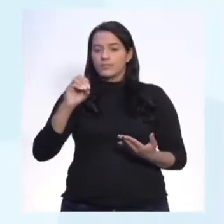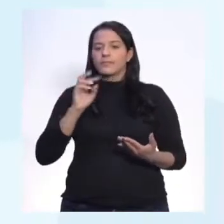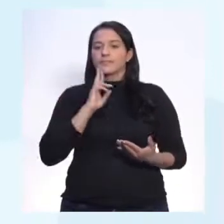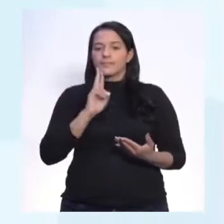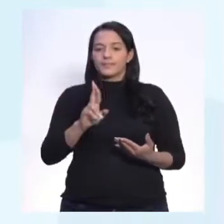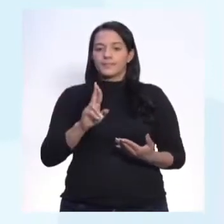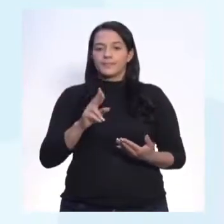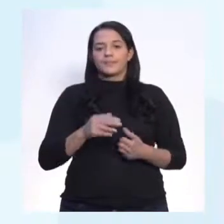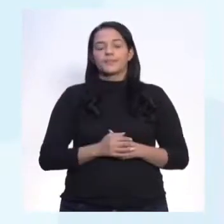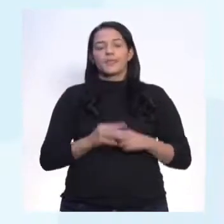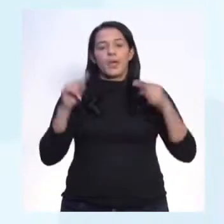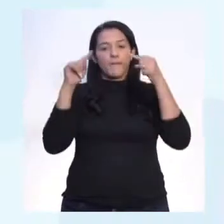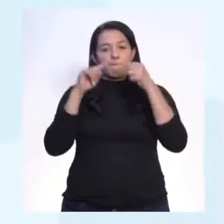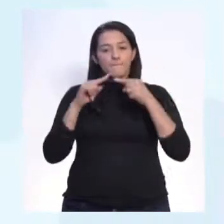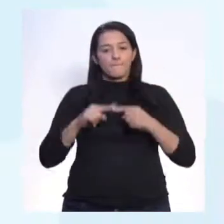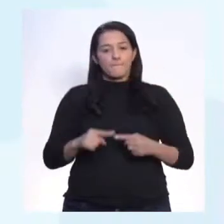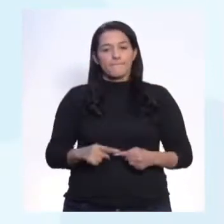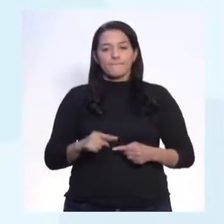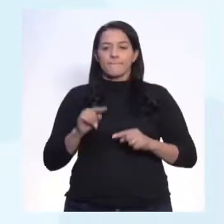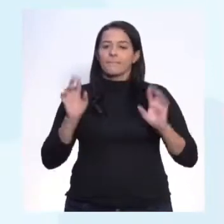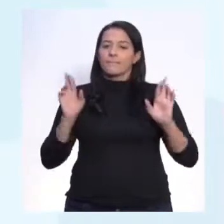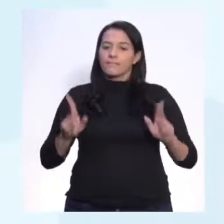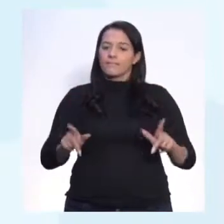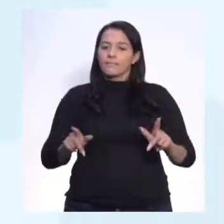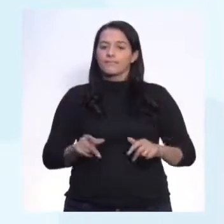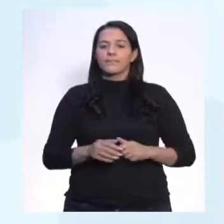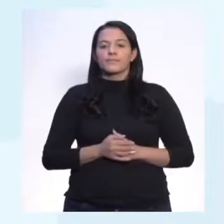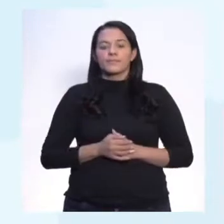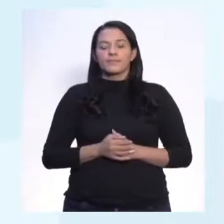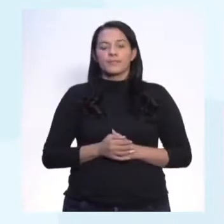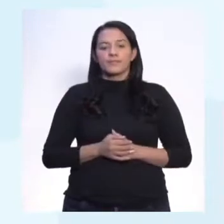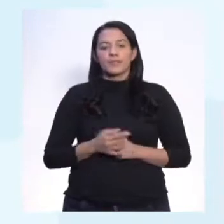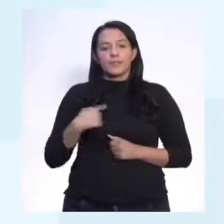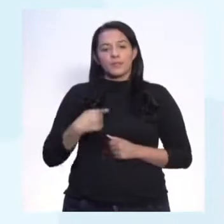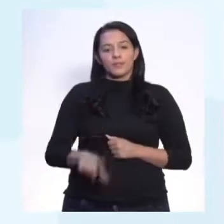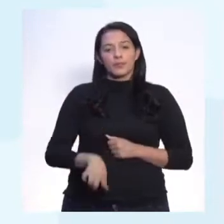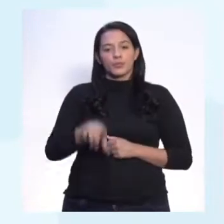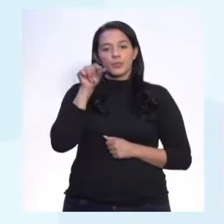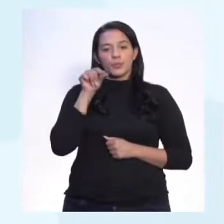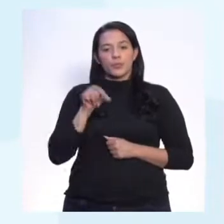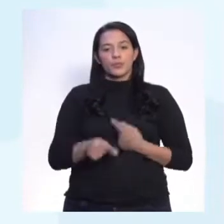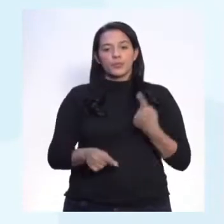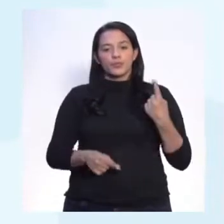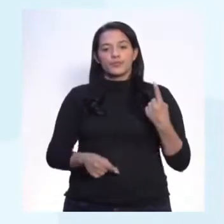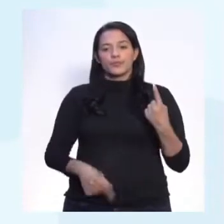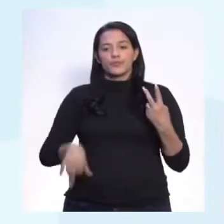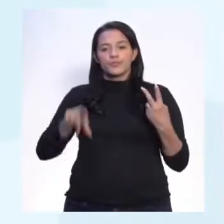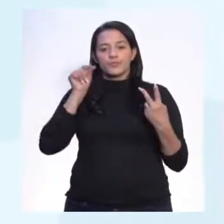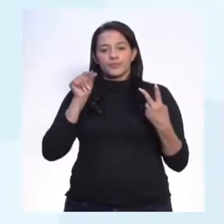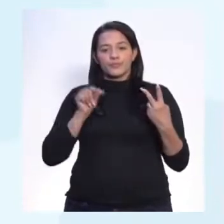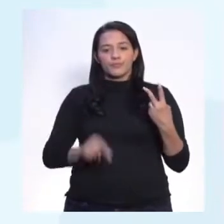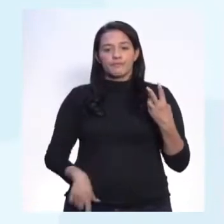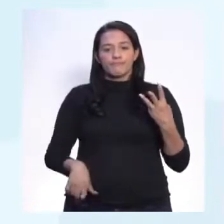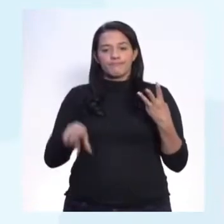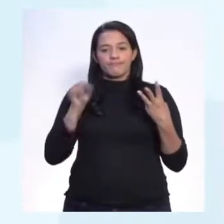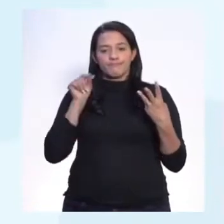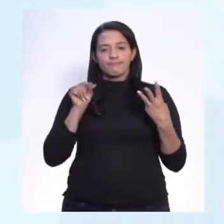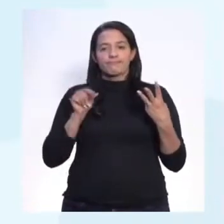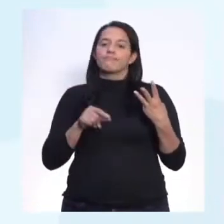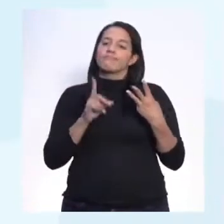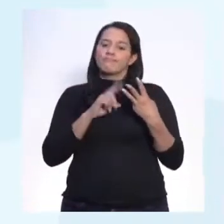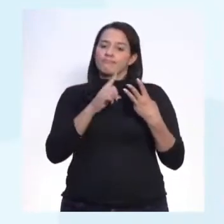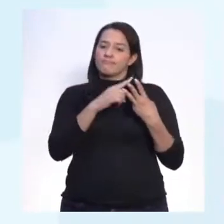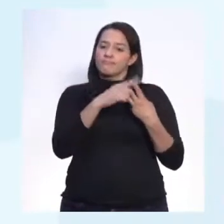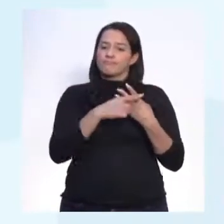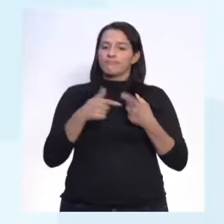2.730 maneiras diferentes de escolher um capitão, um imediato e um cozinheiro de